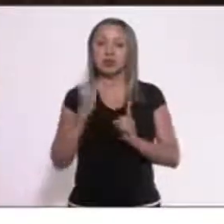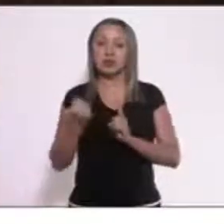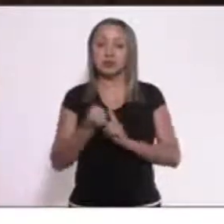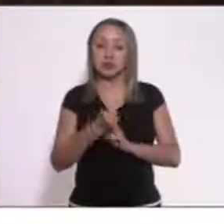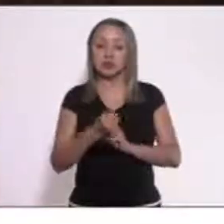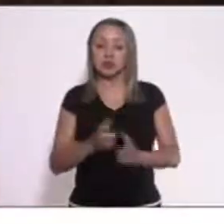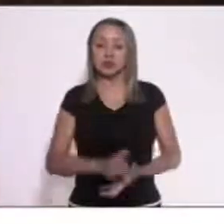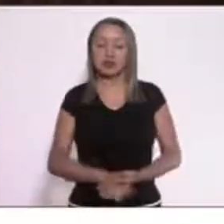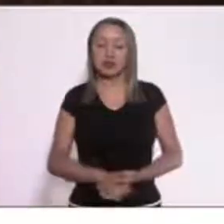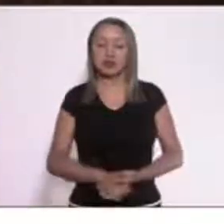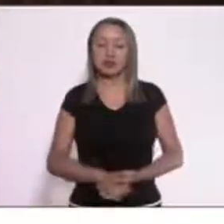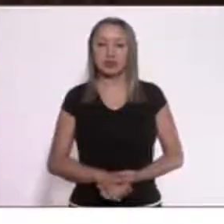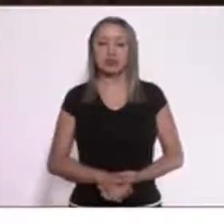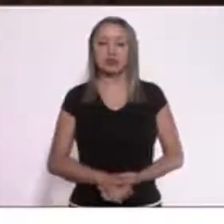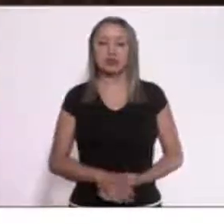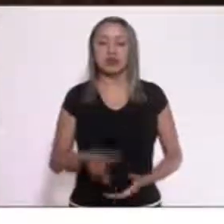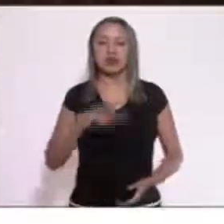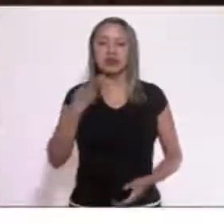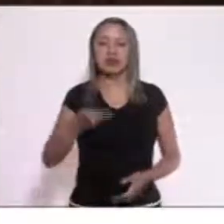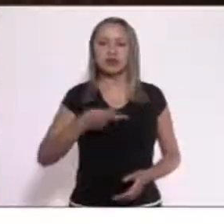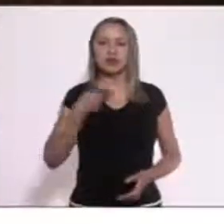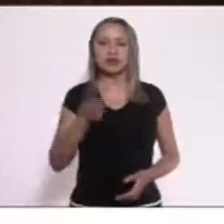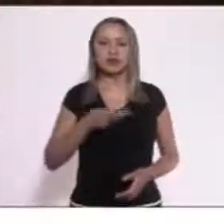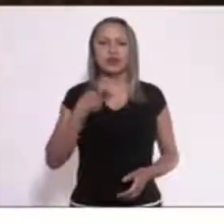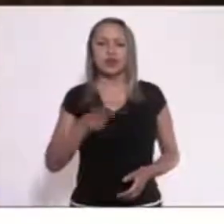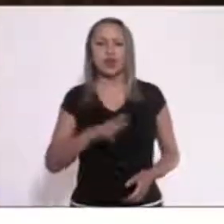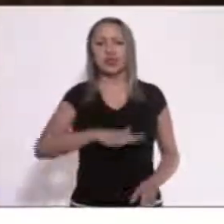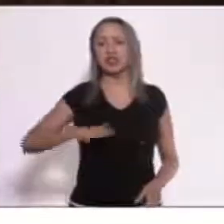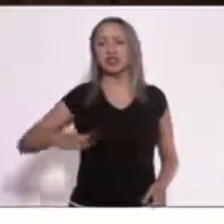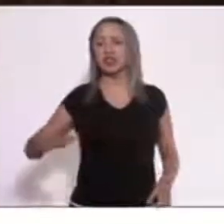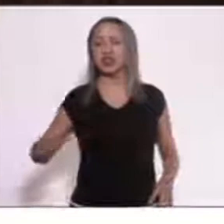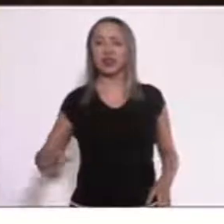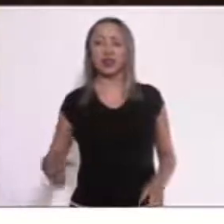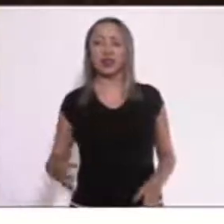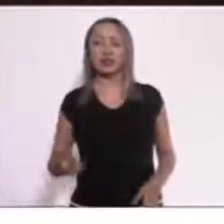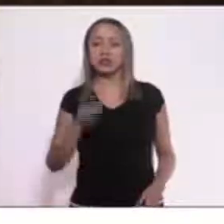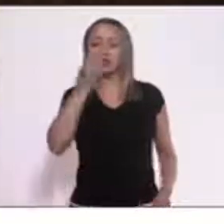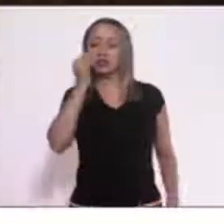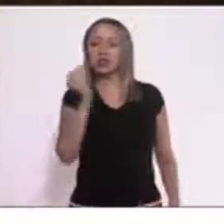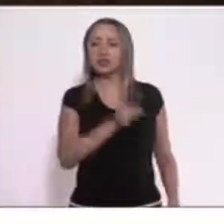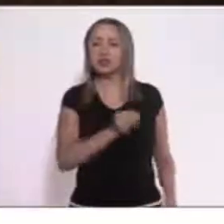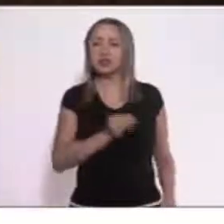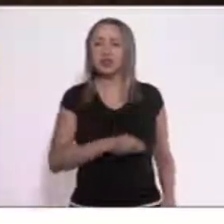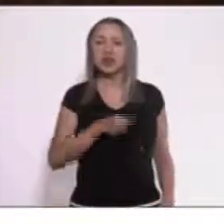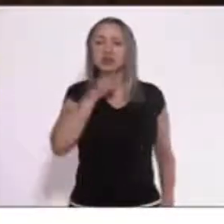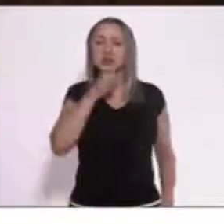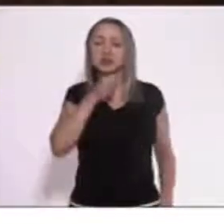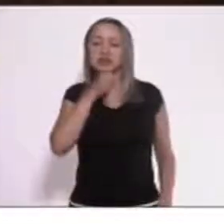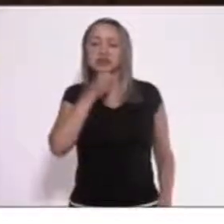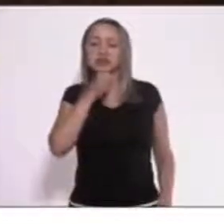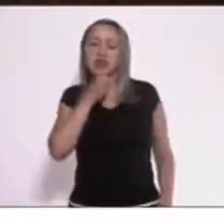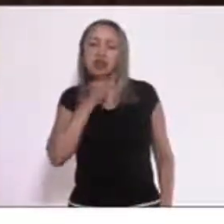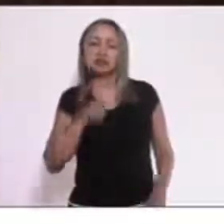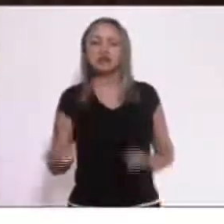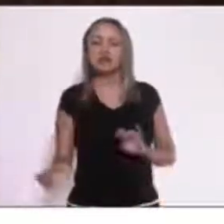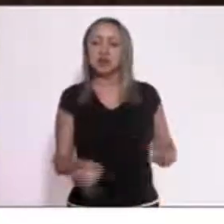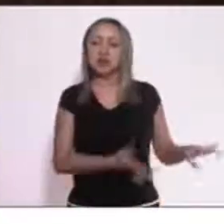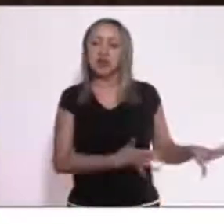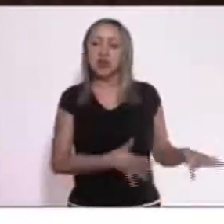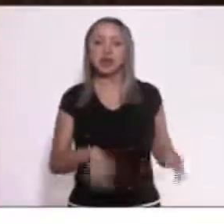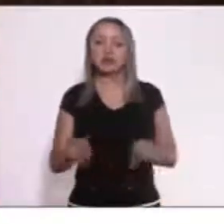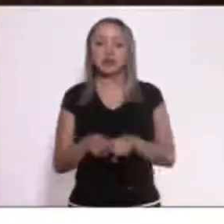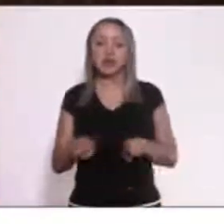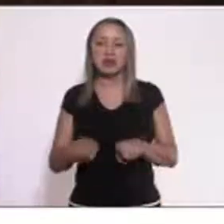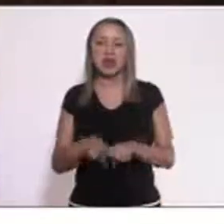aí realmente se fala tanto nas crianças abandonadas, nos idosos abandonados, se fala